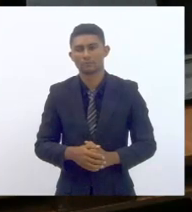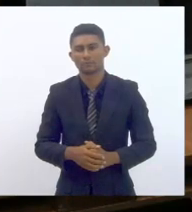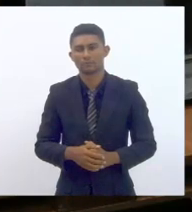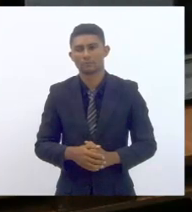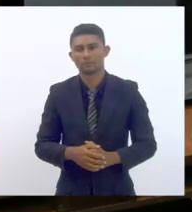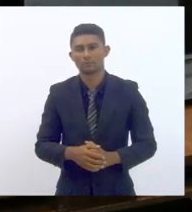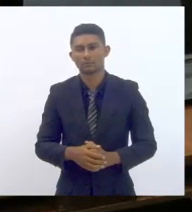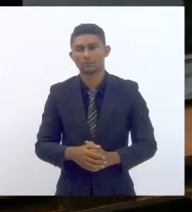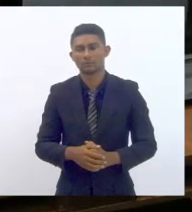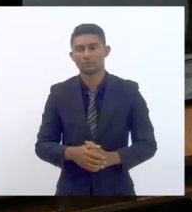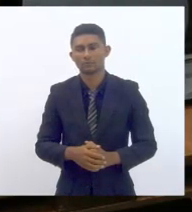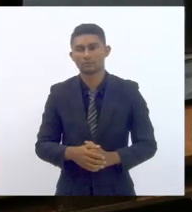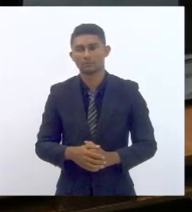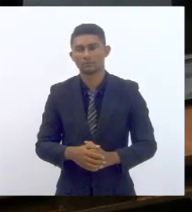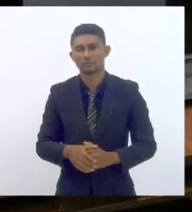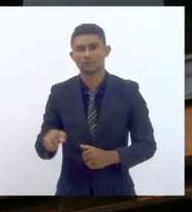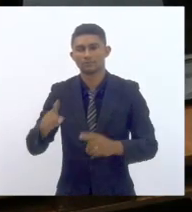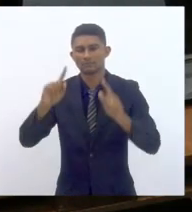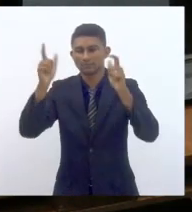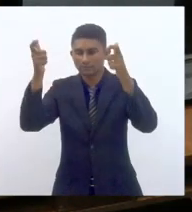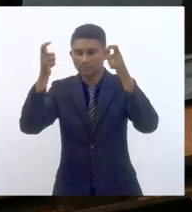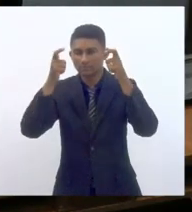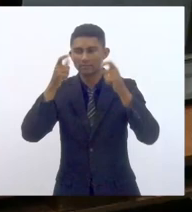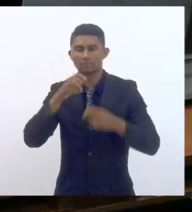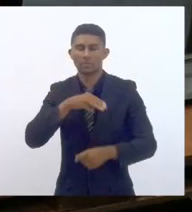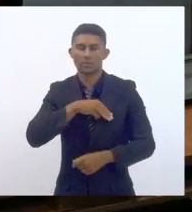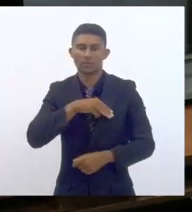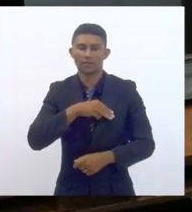Nobre deputado, imperador de Madureira.